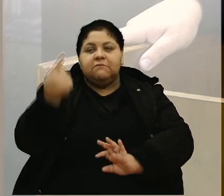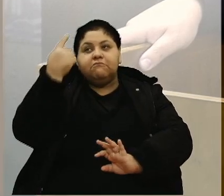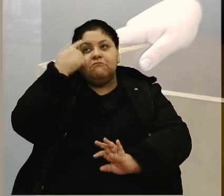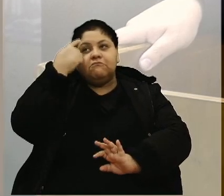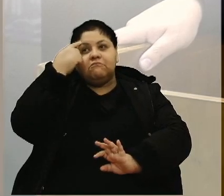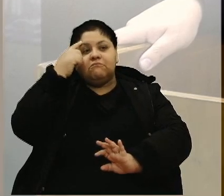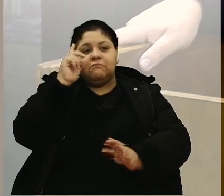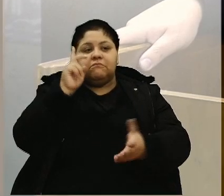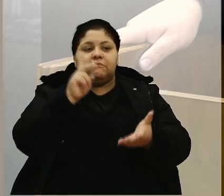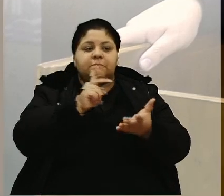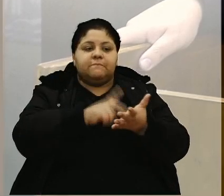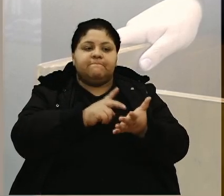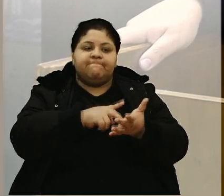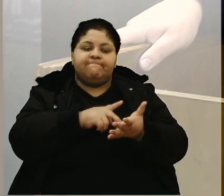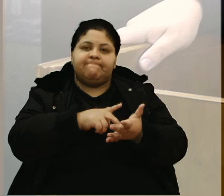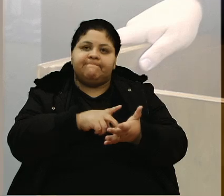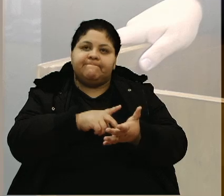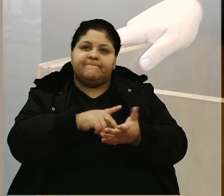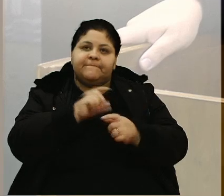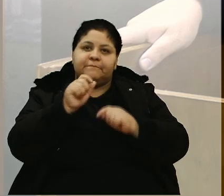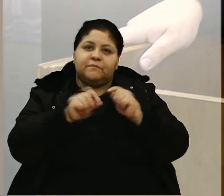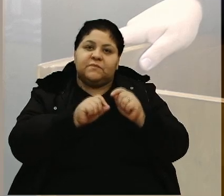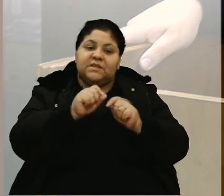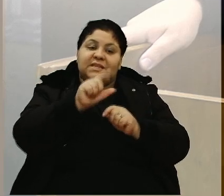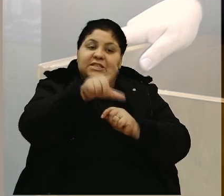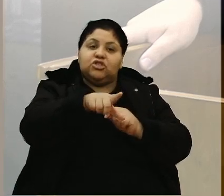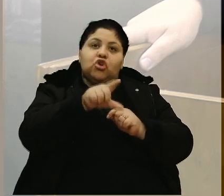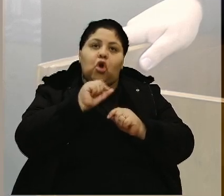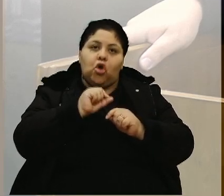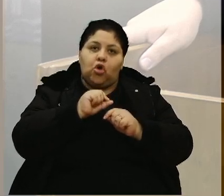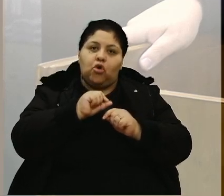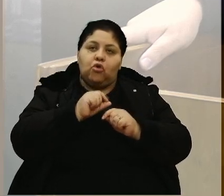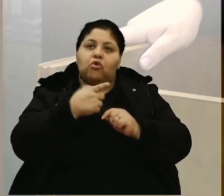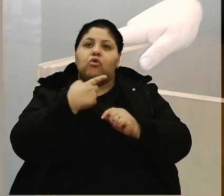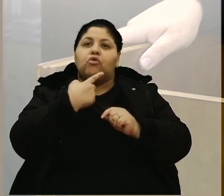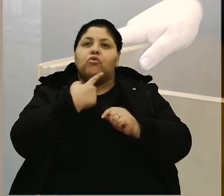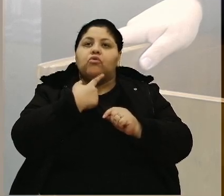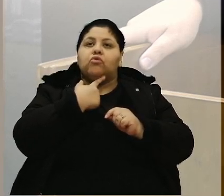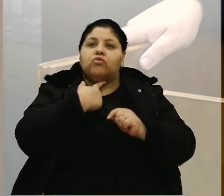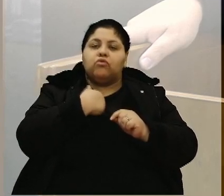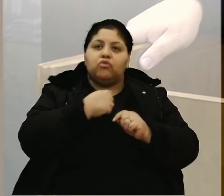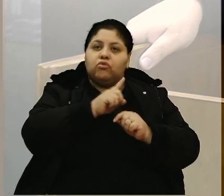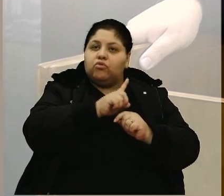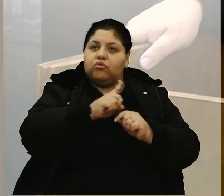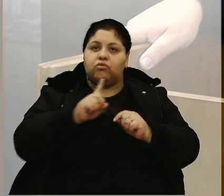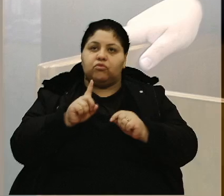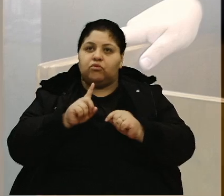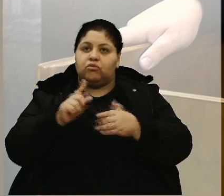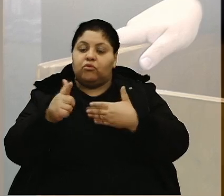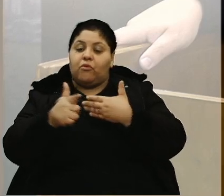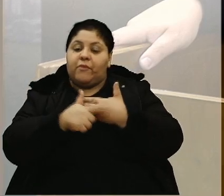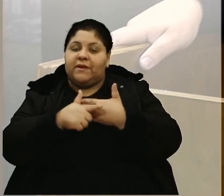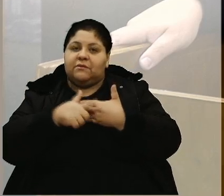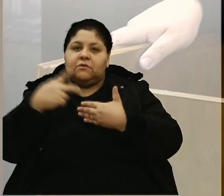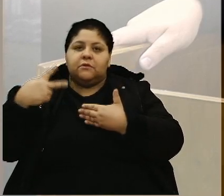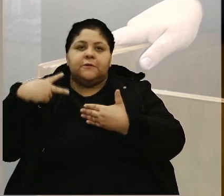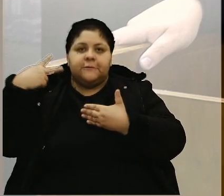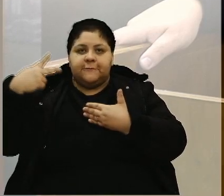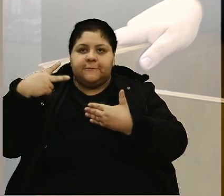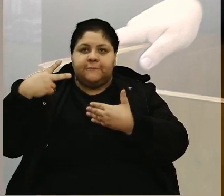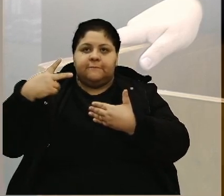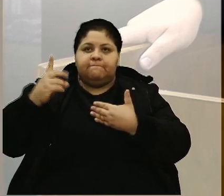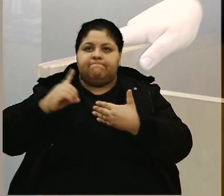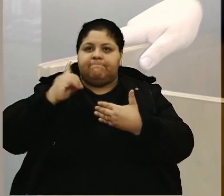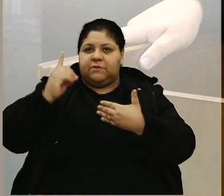do verdadeiro papel daquele que ele elege. Gostando ou não, não é esse o papel do vereador, ou seja, o deputado